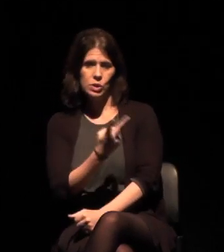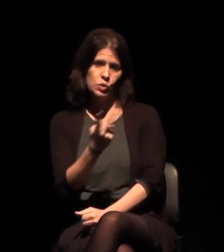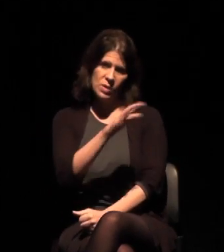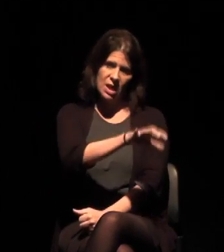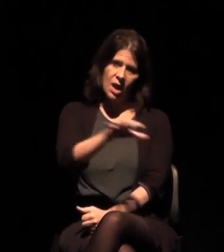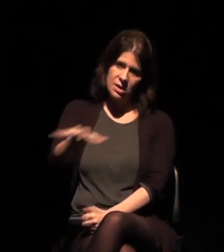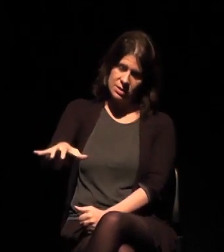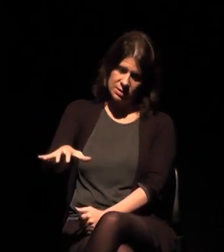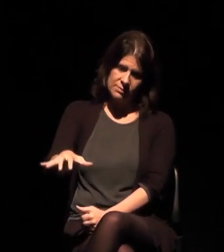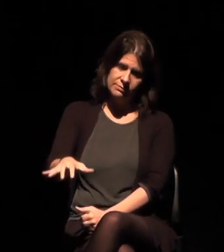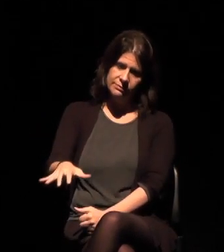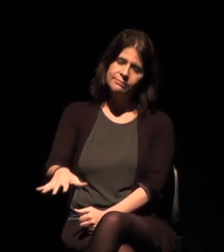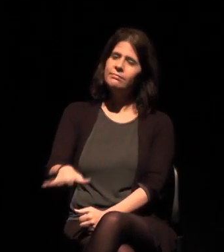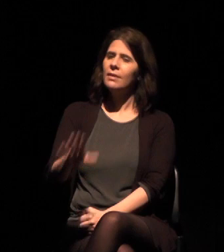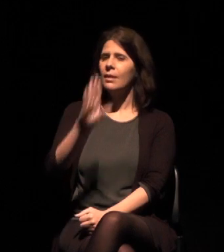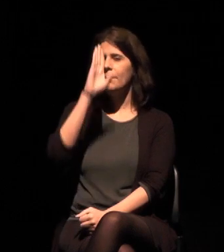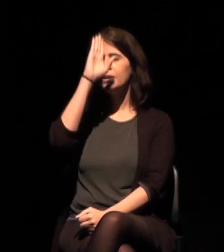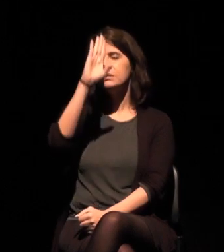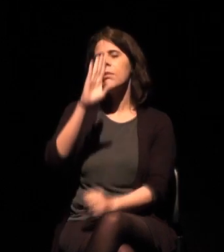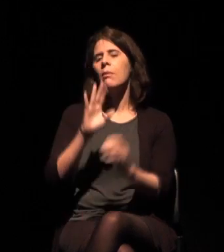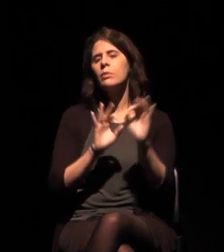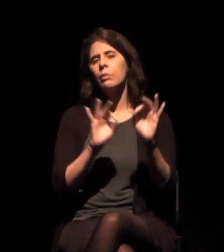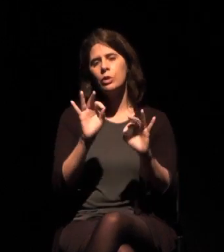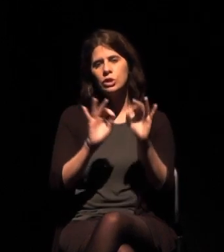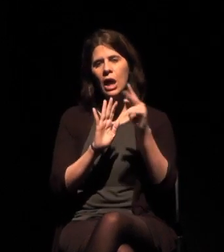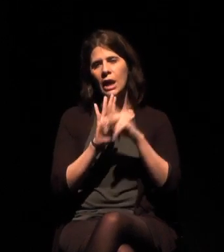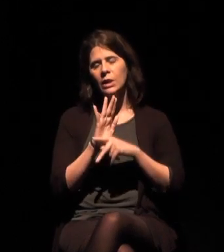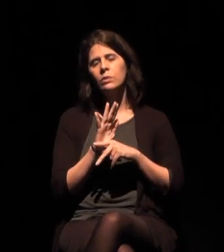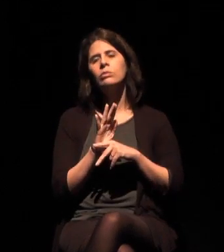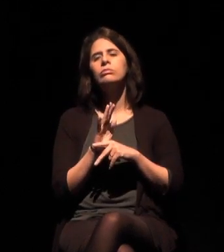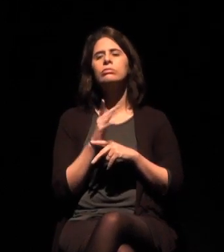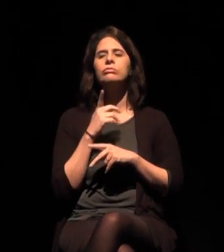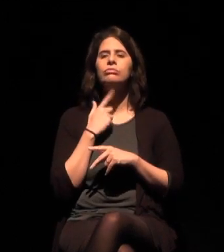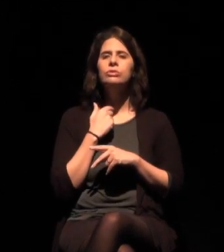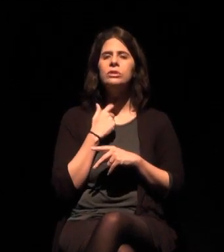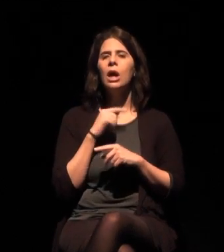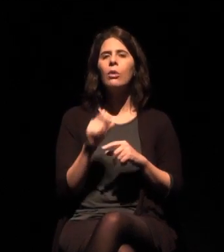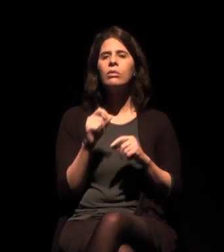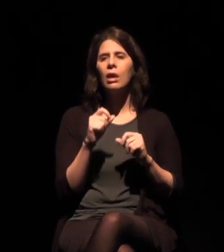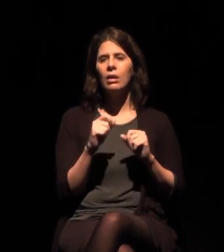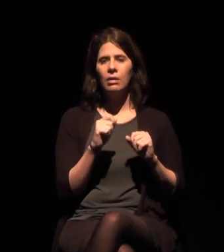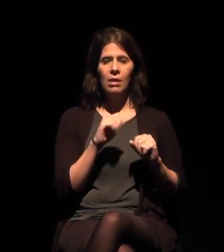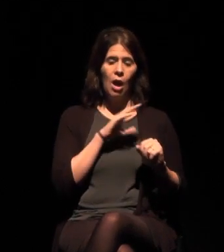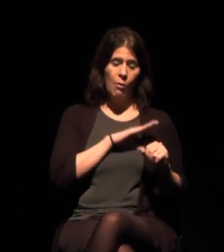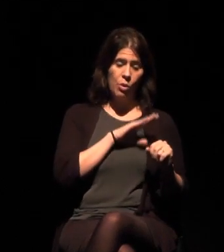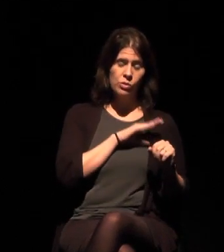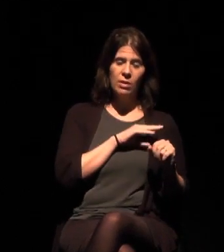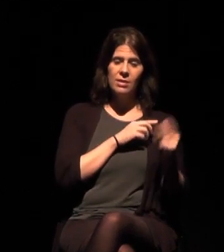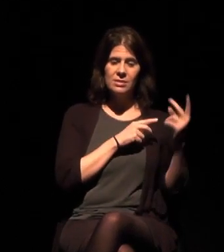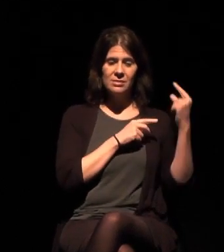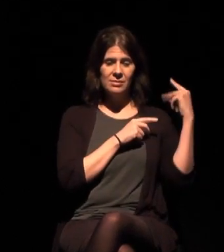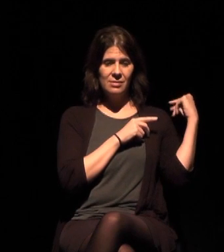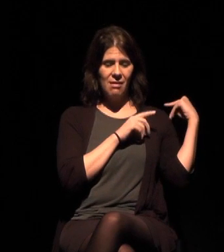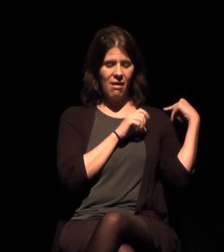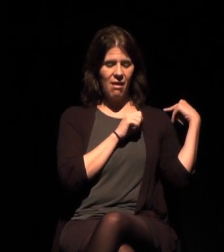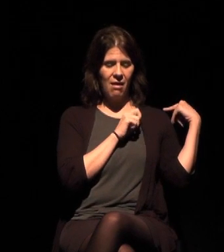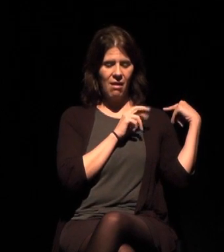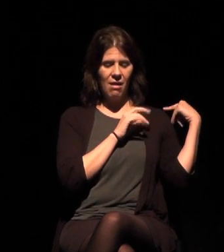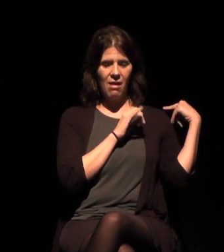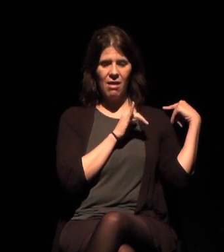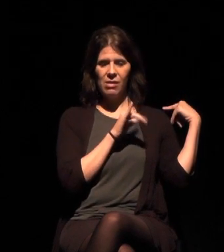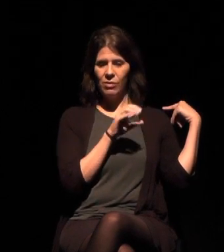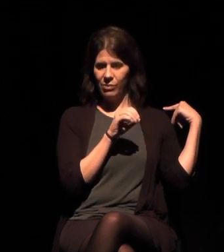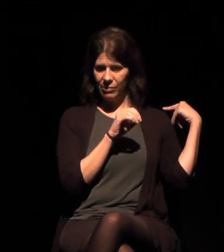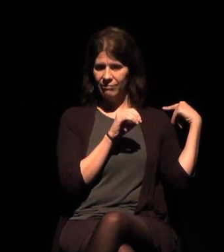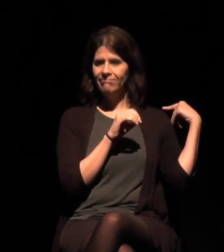especificamente projeto que tem então é fazer a interpretação de de português mais arcaico né que que